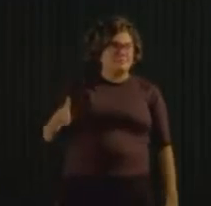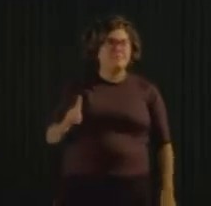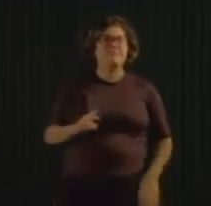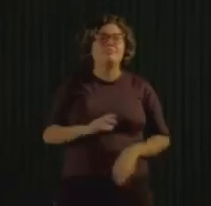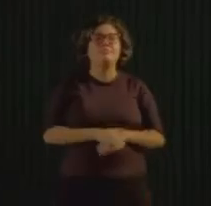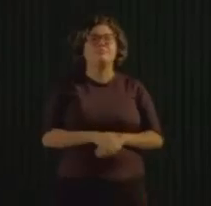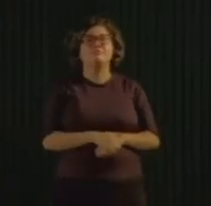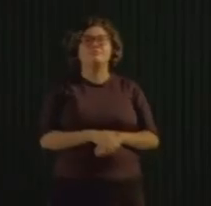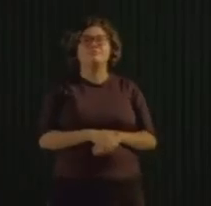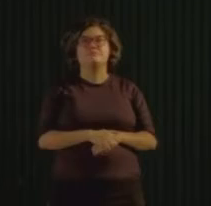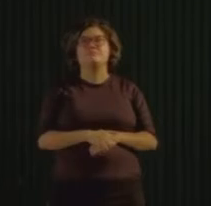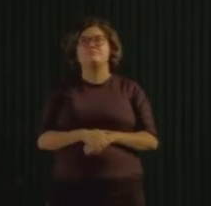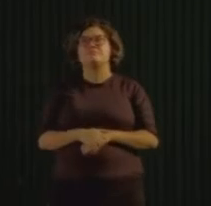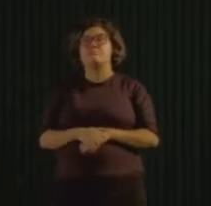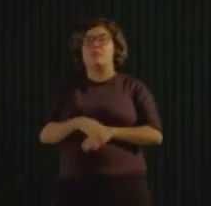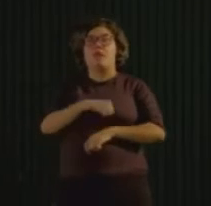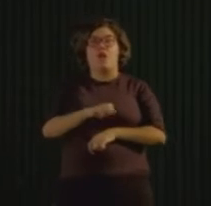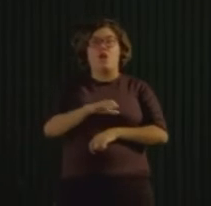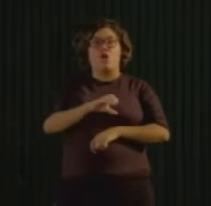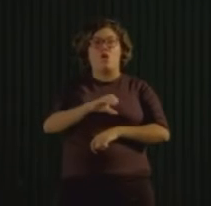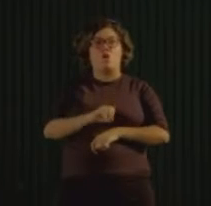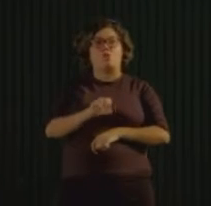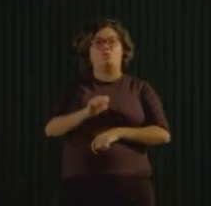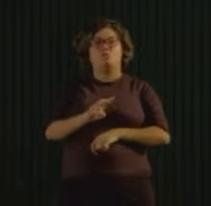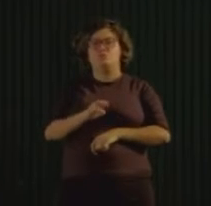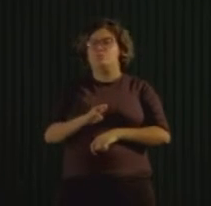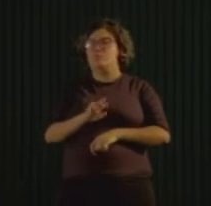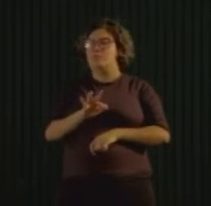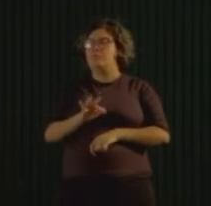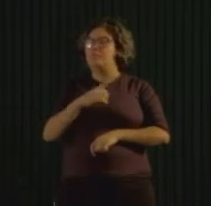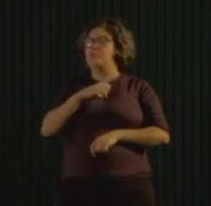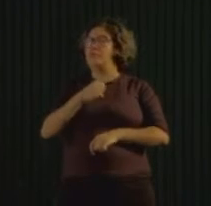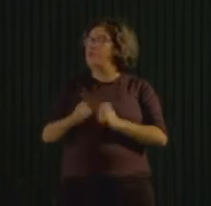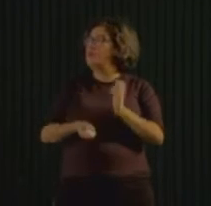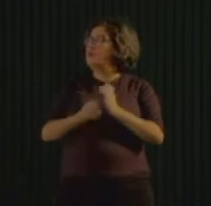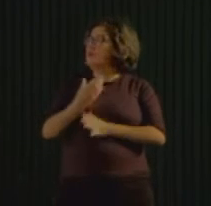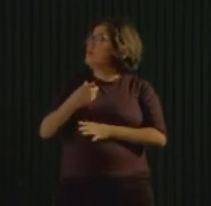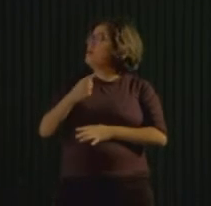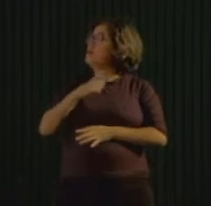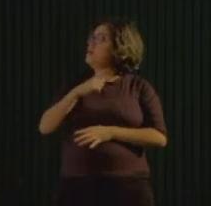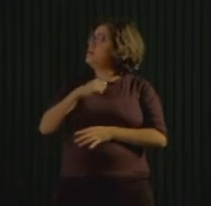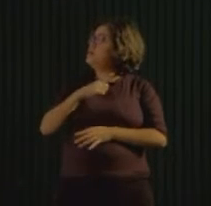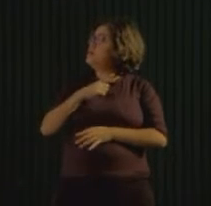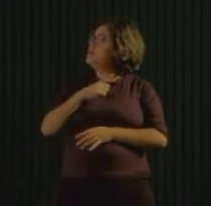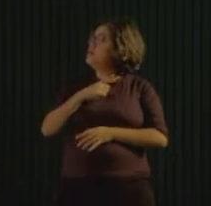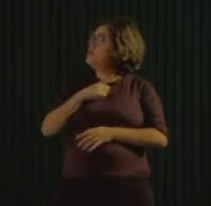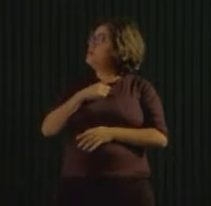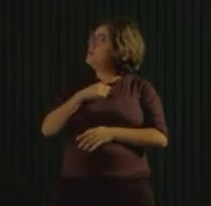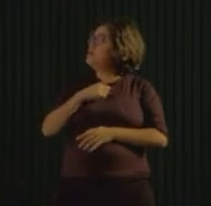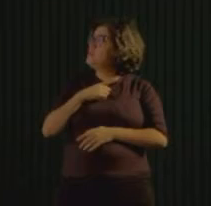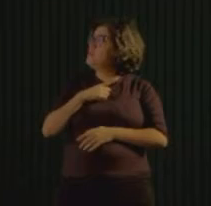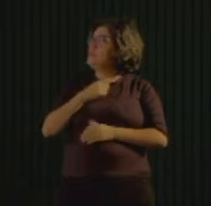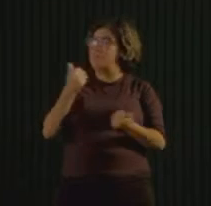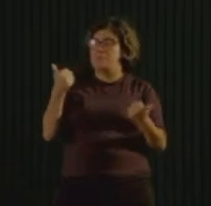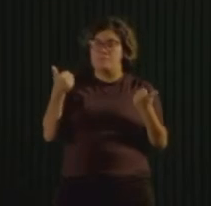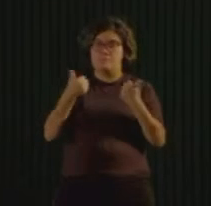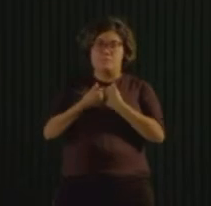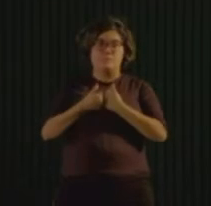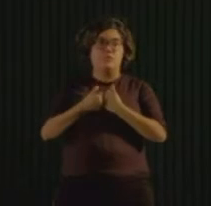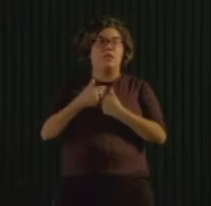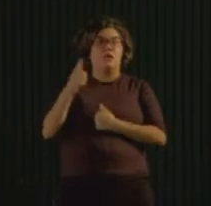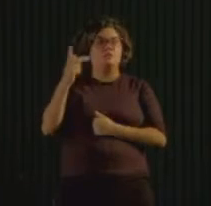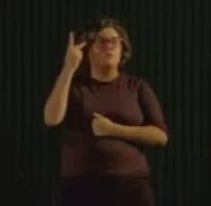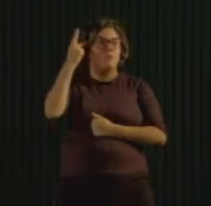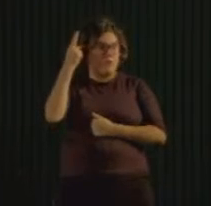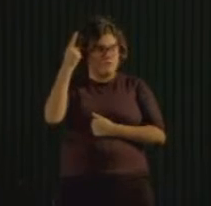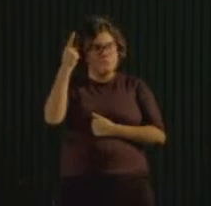costuma dizer. A Ecosurf é uma organização, como eu comentei, ela foi criada na cidade de Itanhaém, no litoral sul